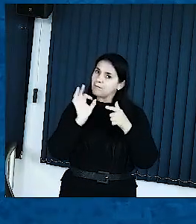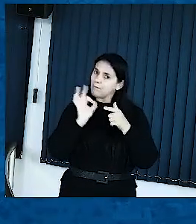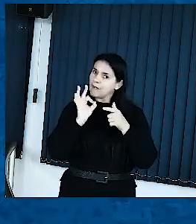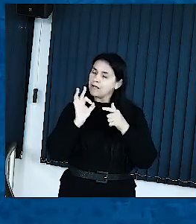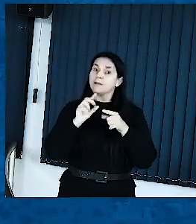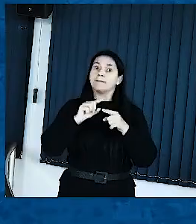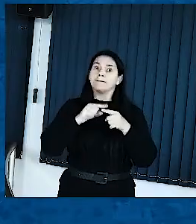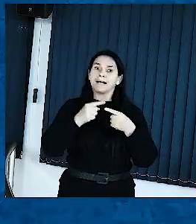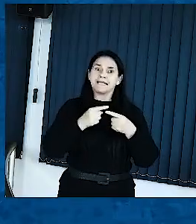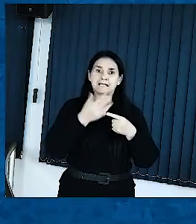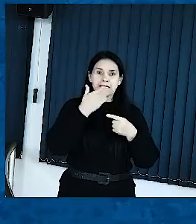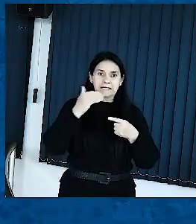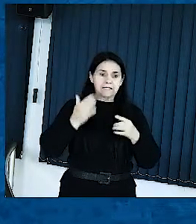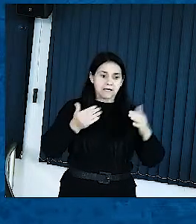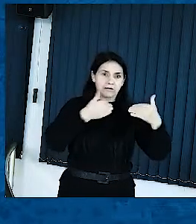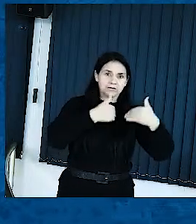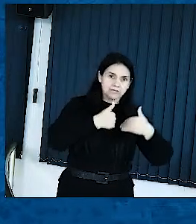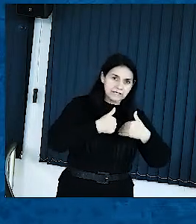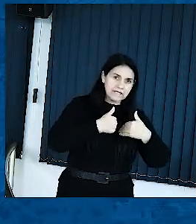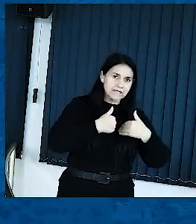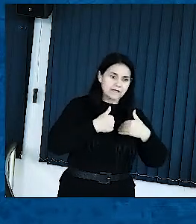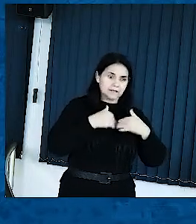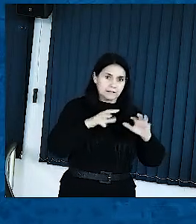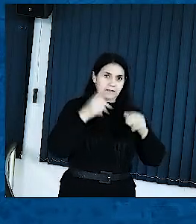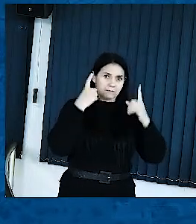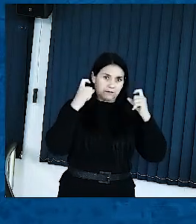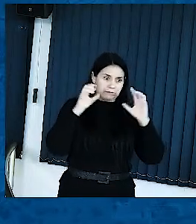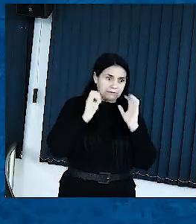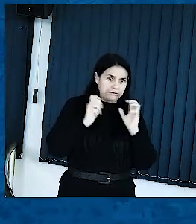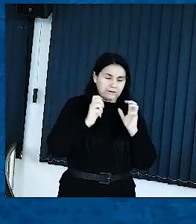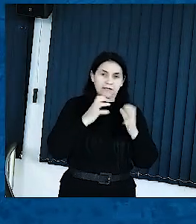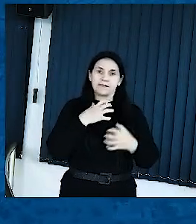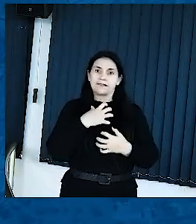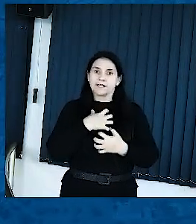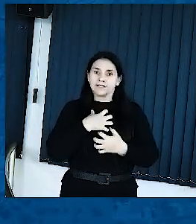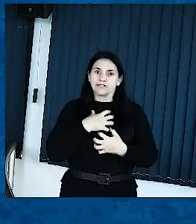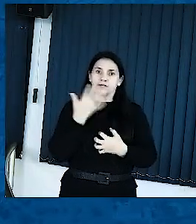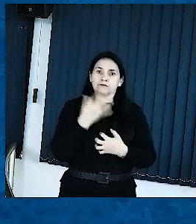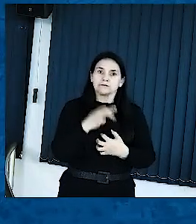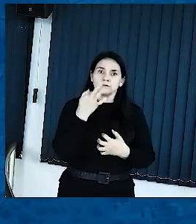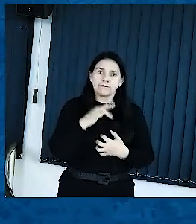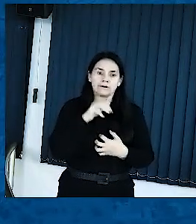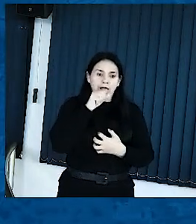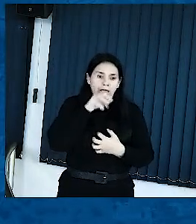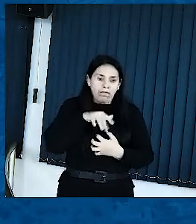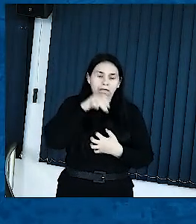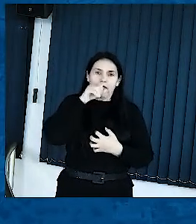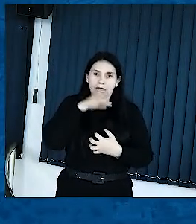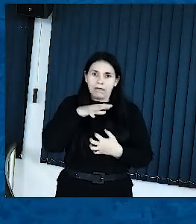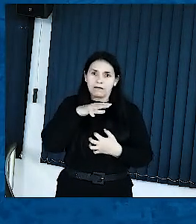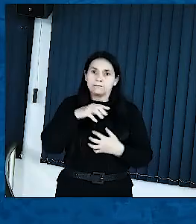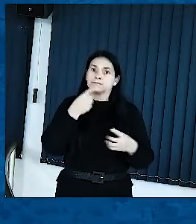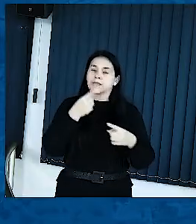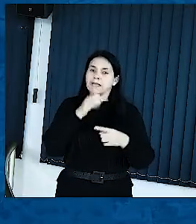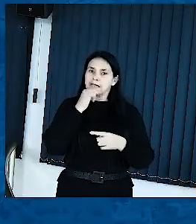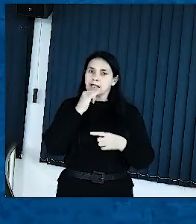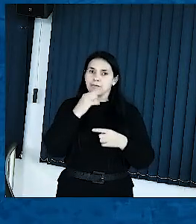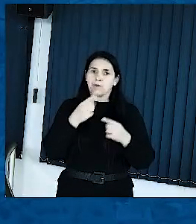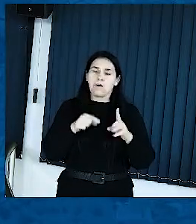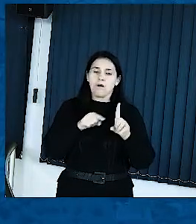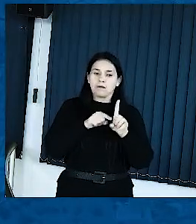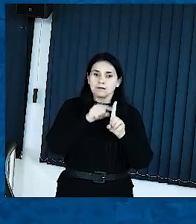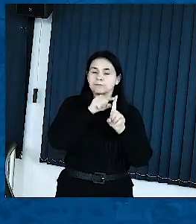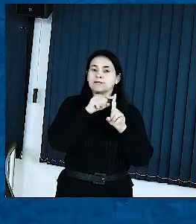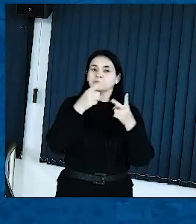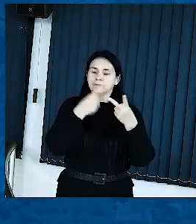para o autista causa dor, causa náusea, vômito. Da mesma forma a temperatura, da mesma forma